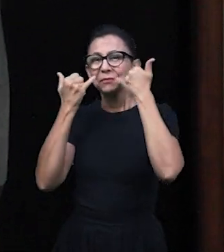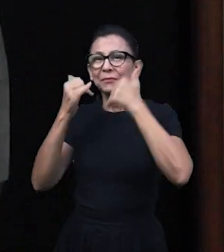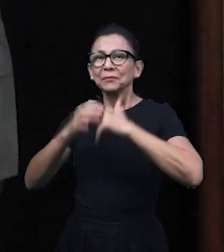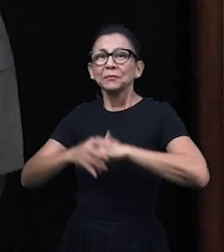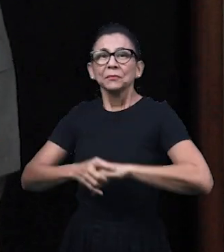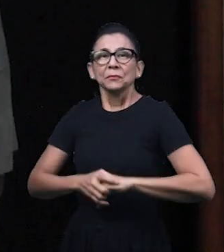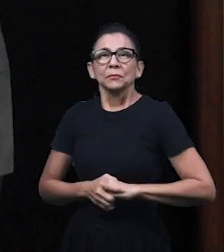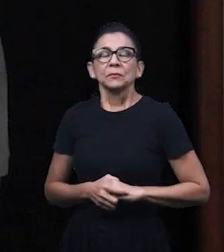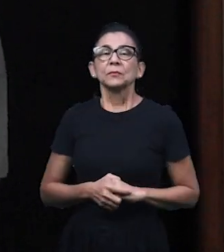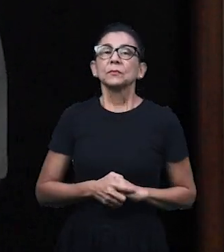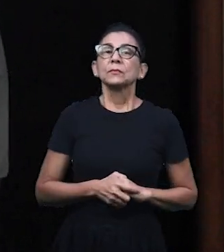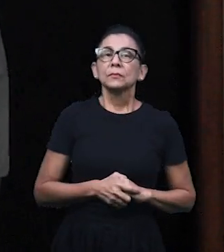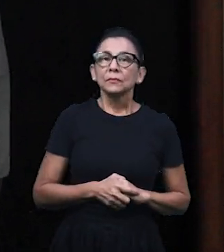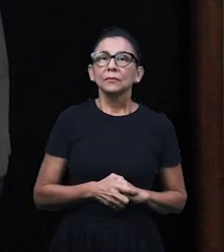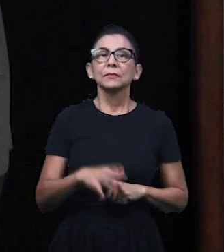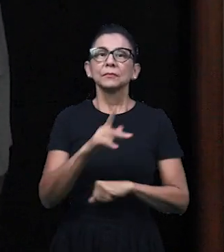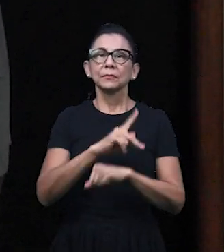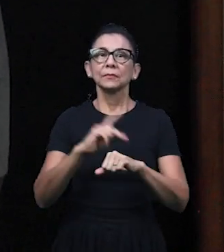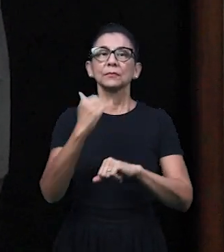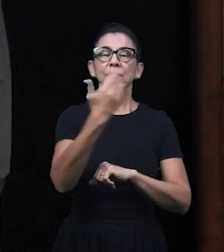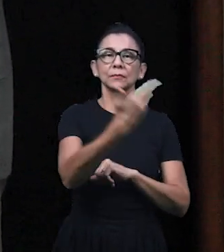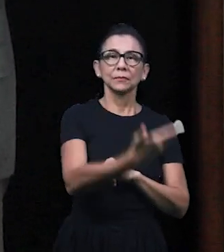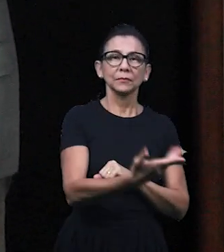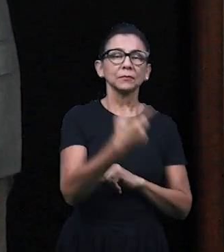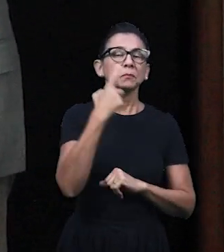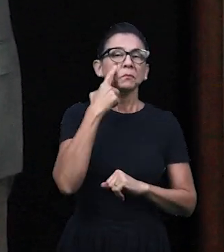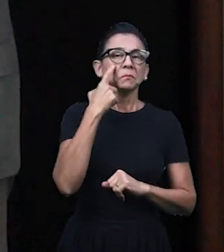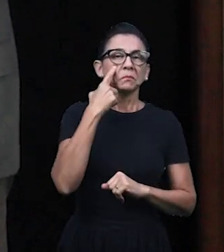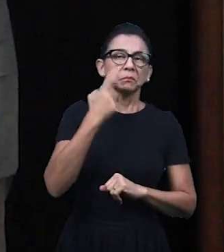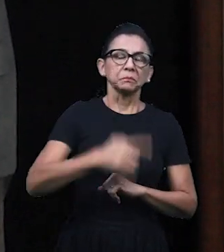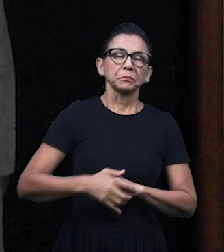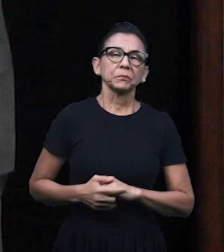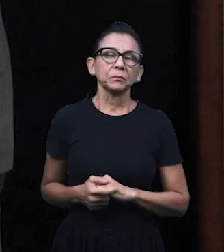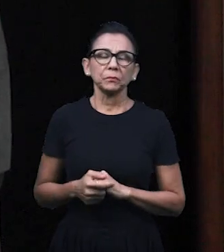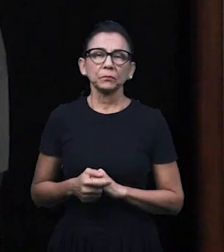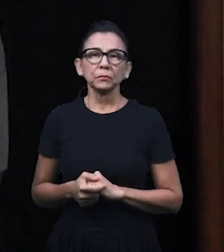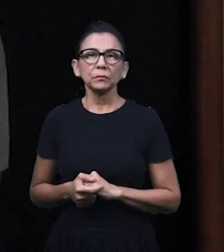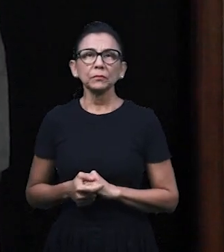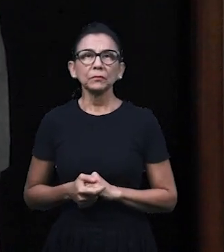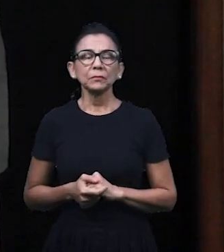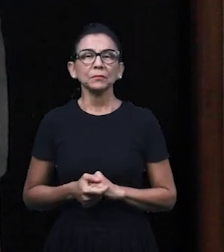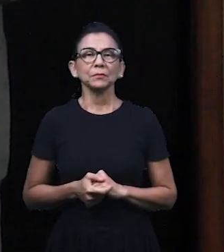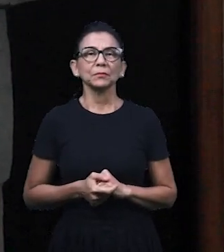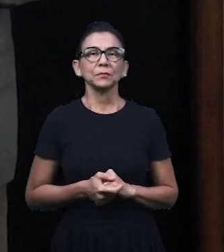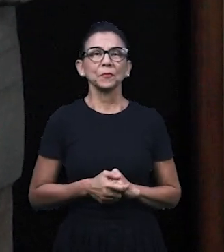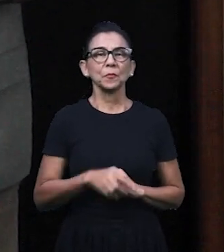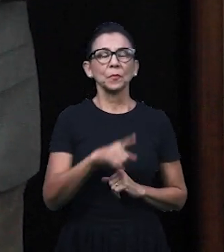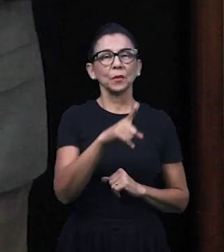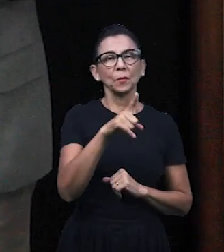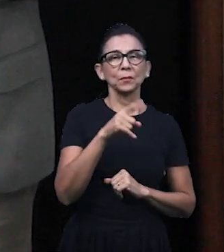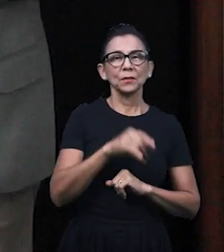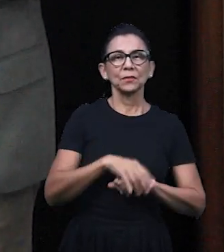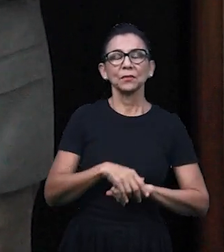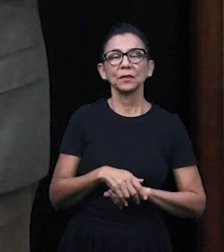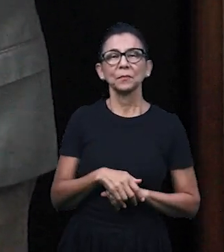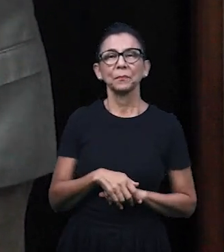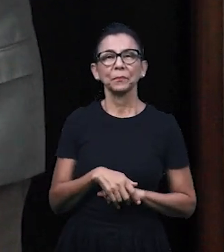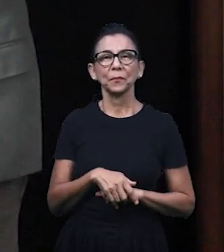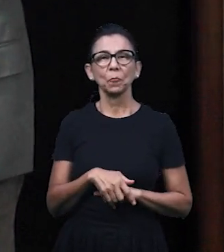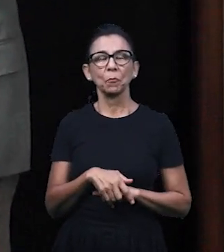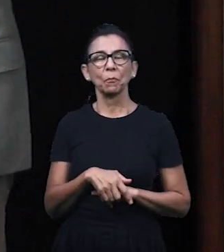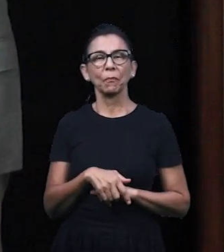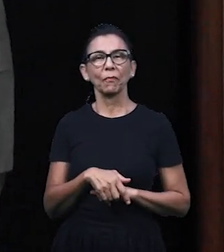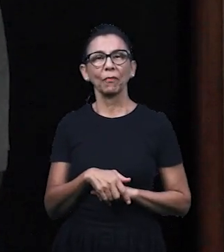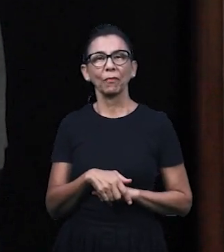por aquilo, pelas informações que vieram do exterior. E a gente começa com a nossa correspondente Isabela